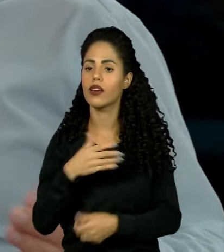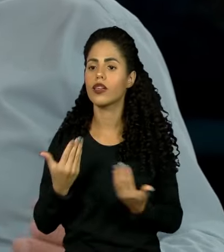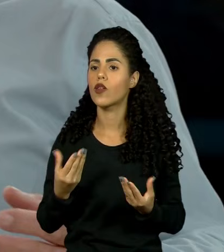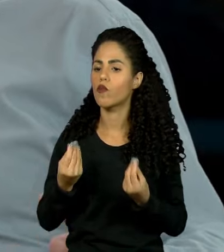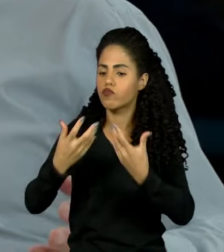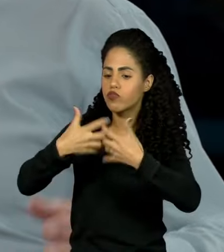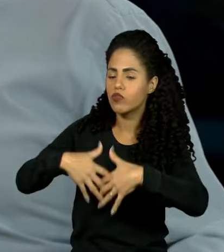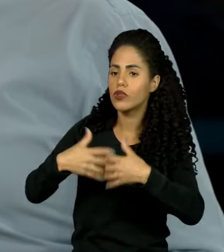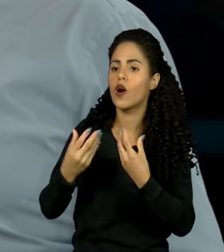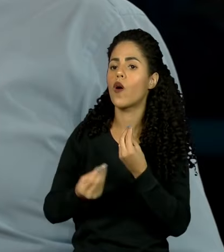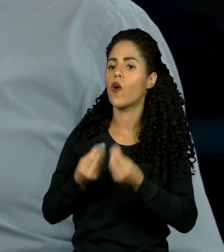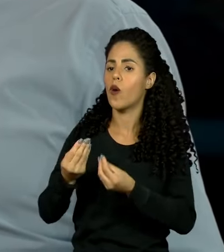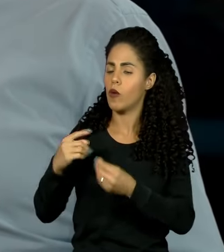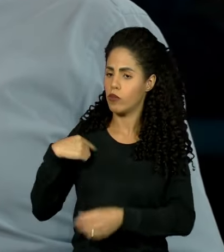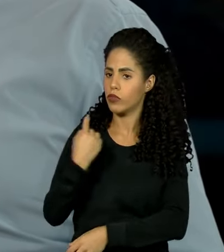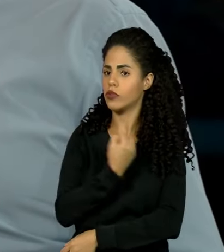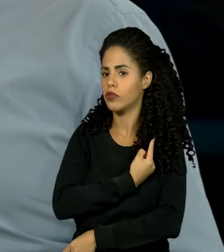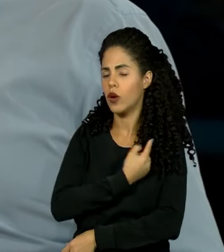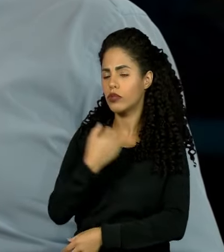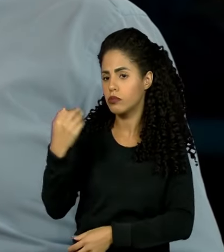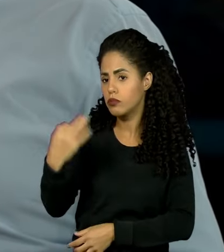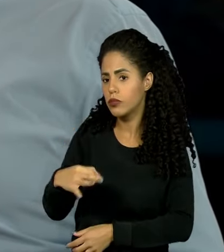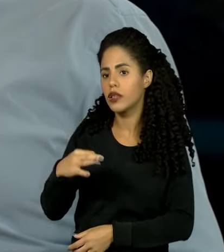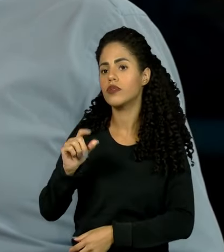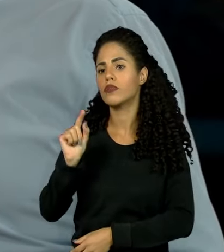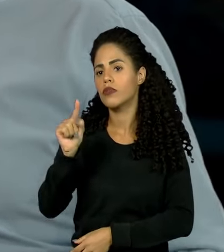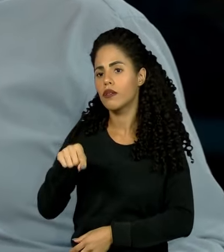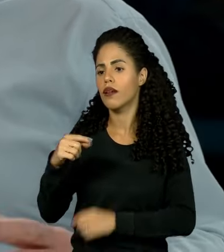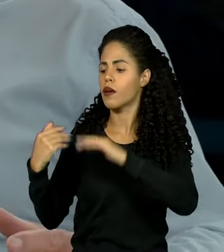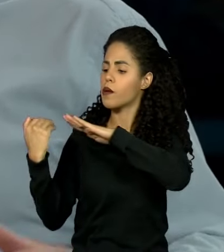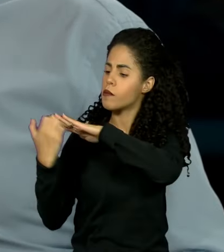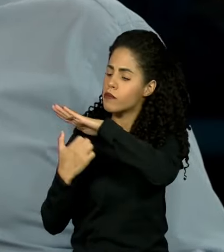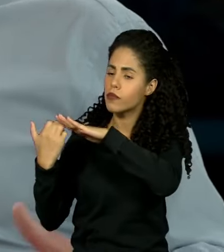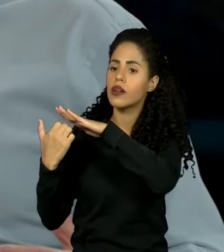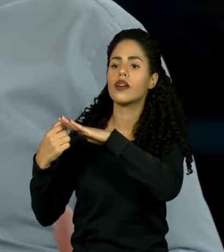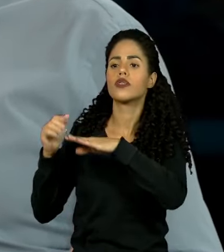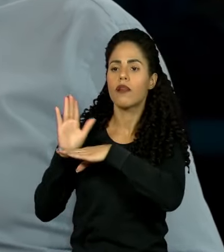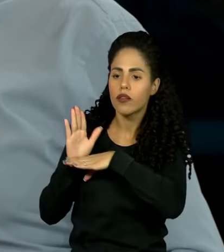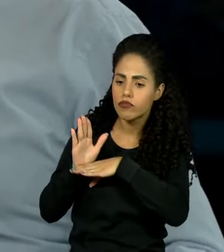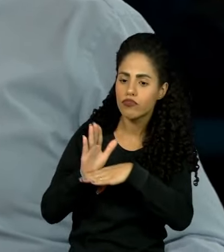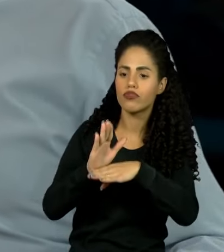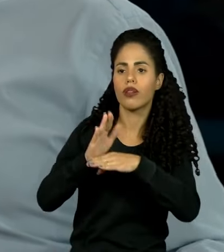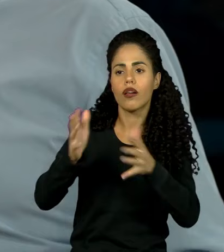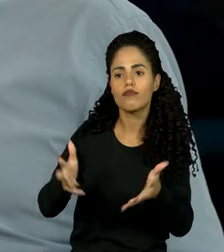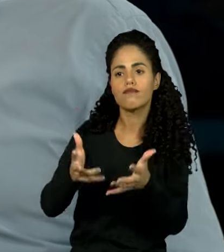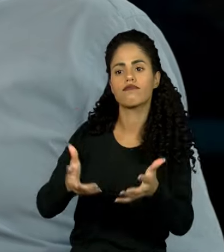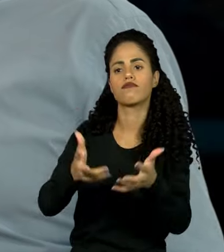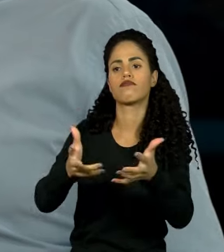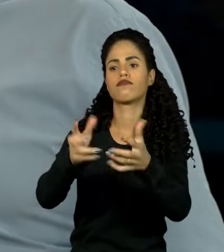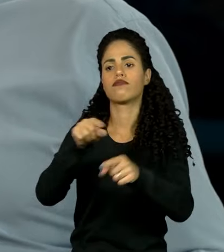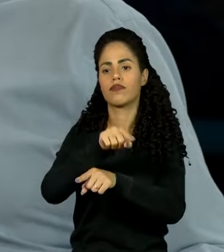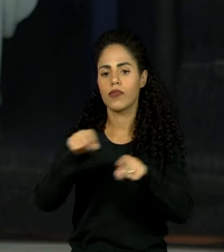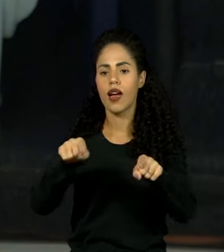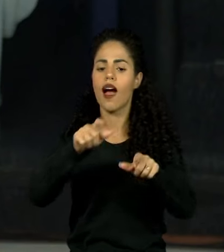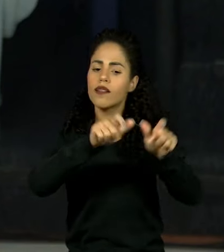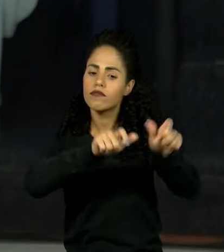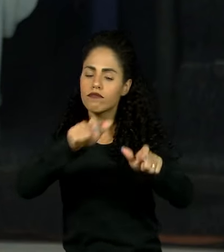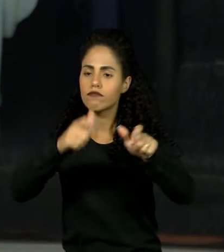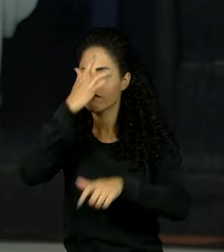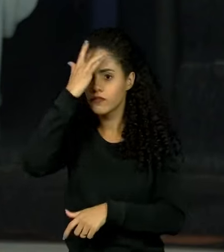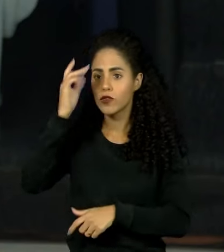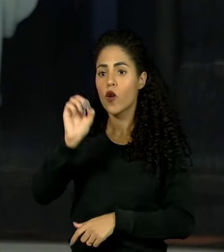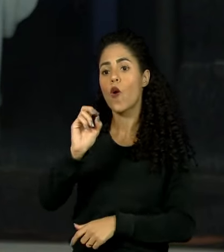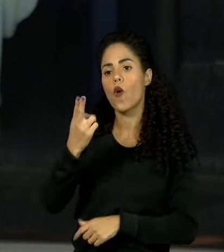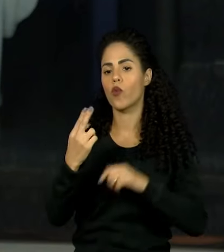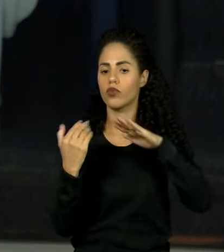funcionamos né Eh como um instrumento de reverberar a a as as necessidades